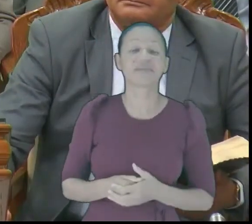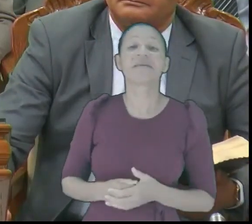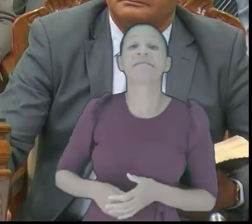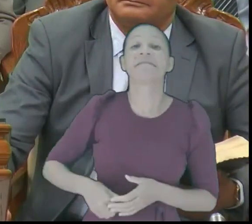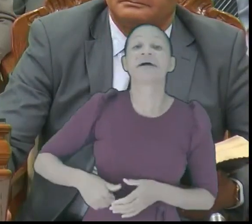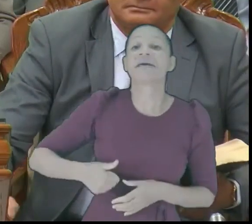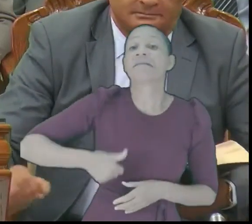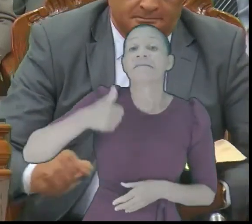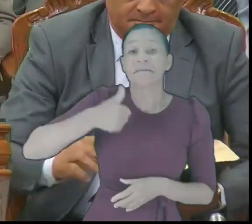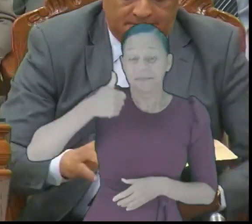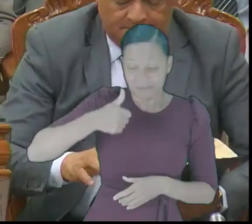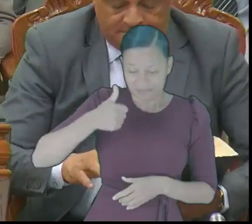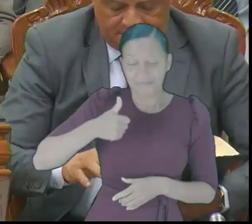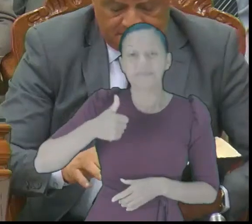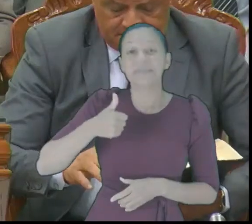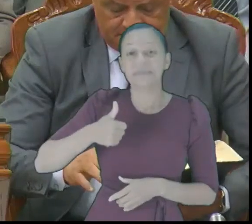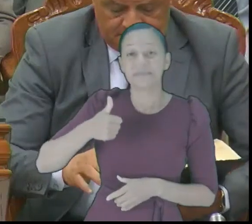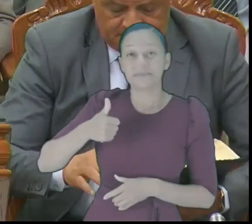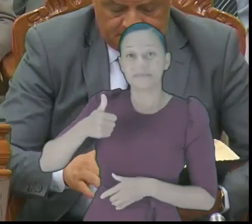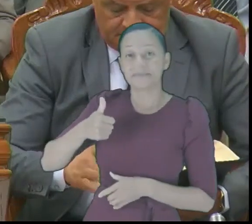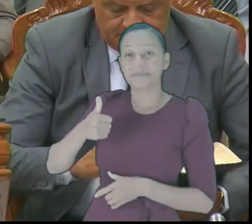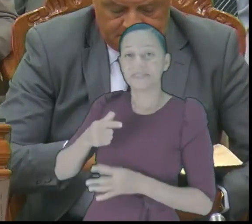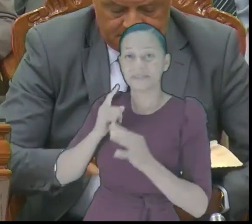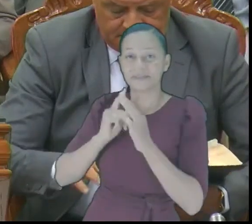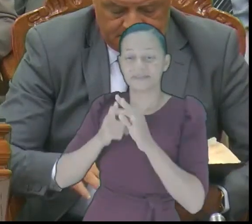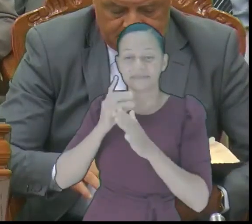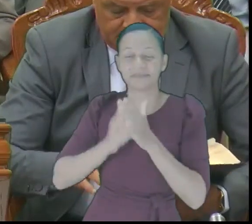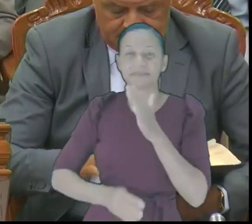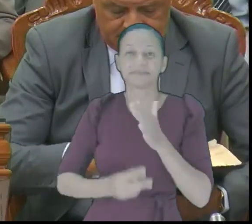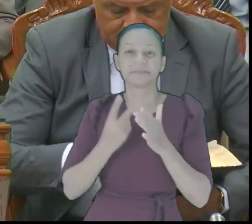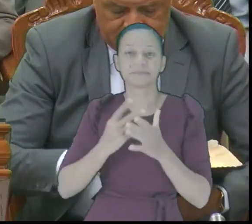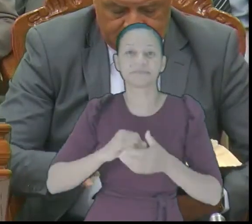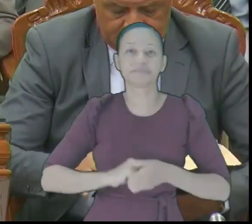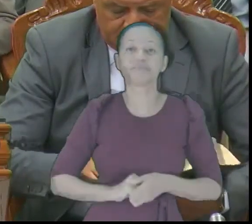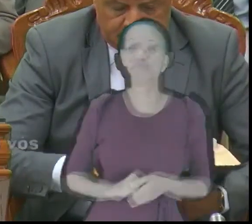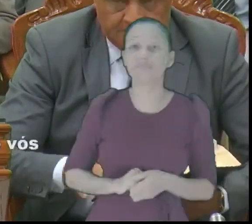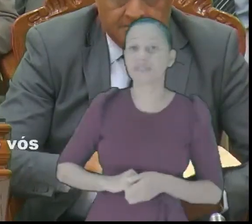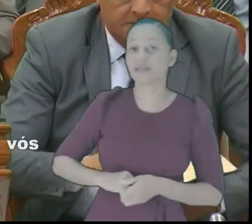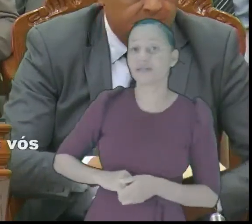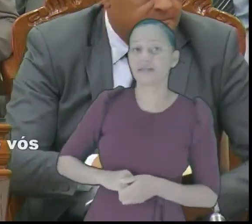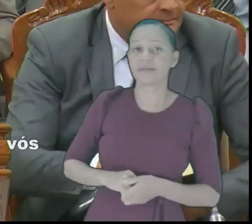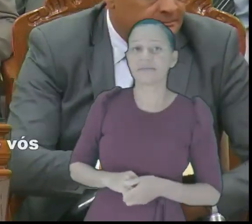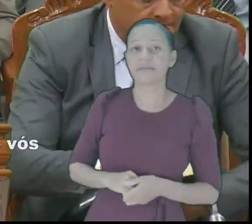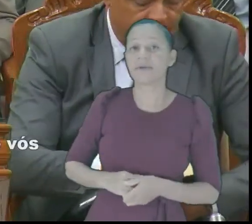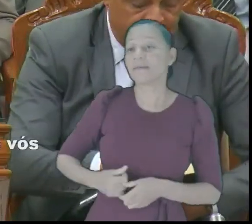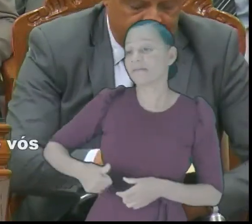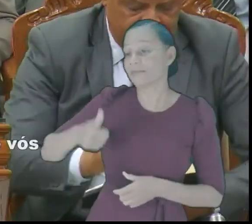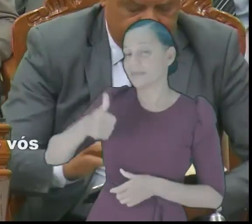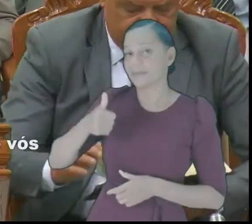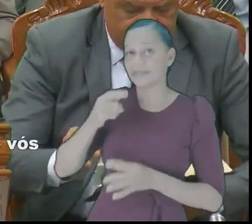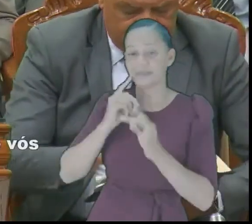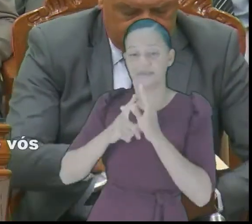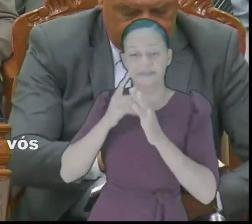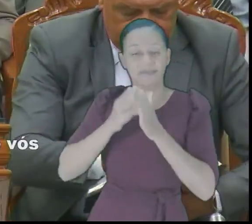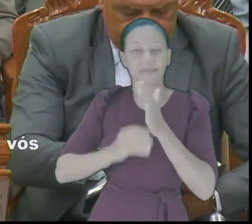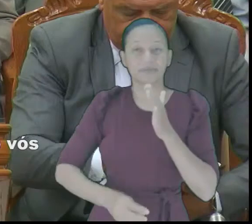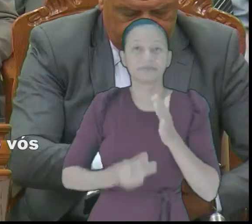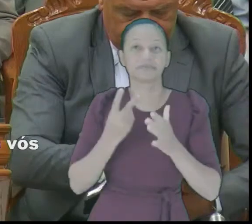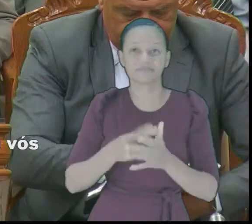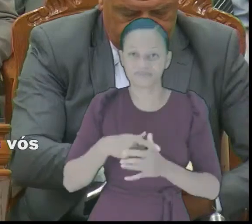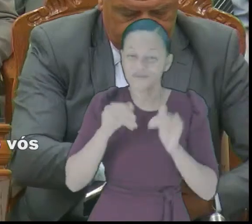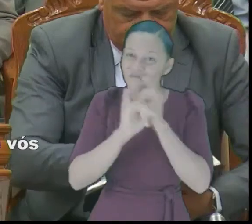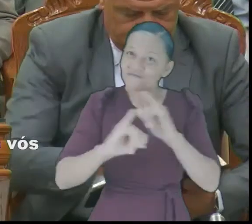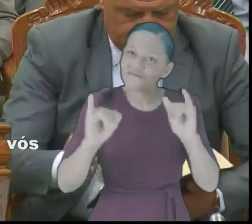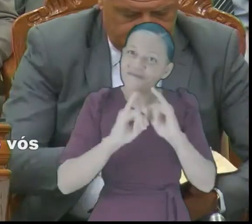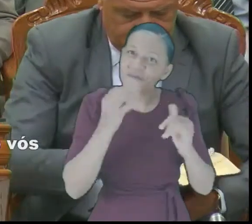Primeira carta de São Paulo a Timóteo, capítulo 2. Glória a Deus. Primeira carta de São Paulo a Timóteo, capítulo 2. Eu tenho uma notícia